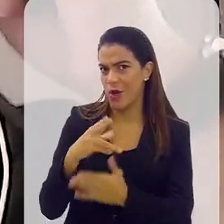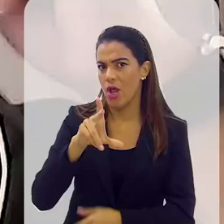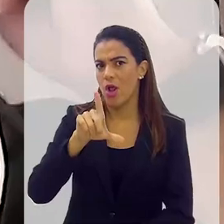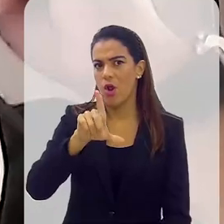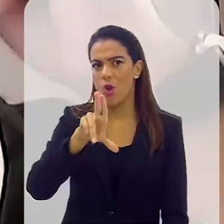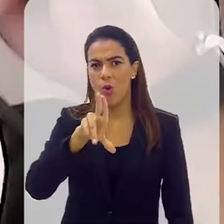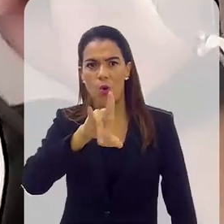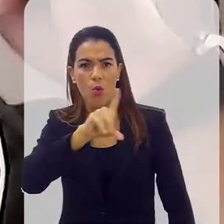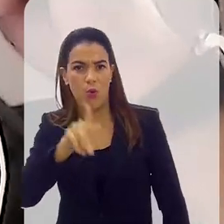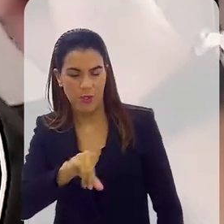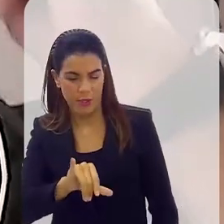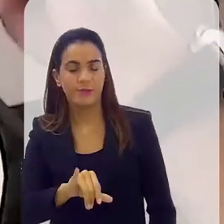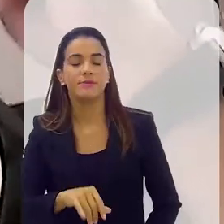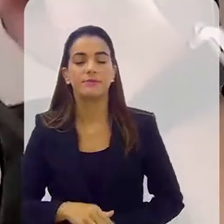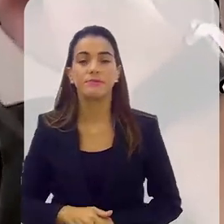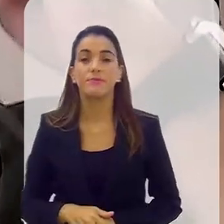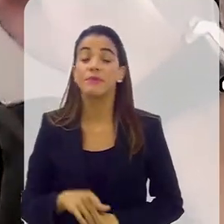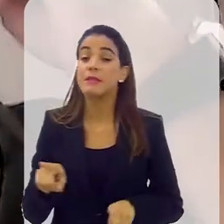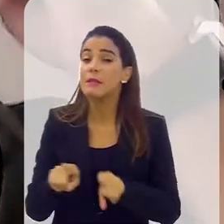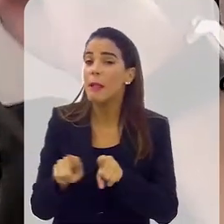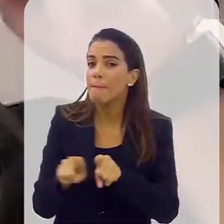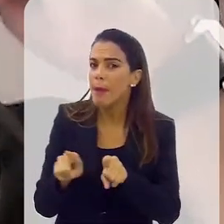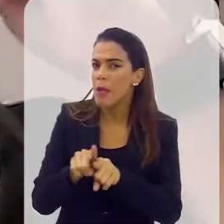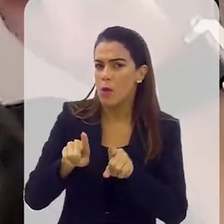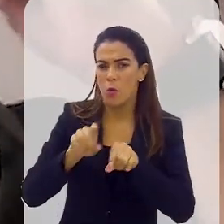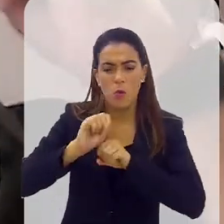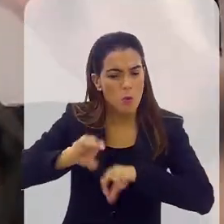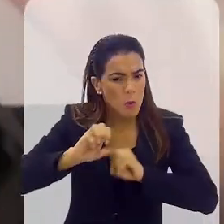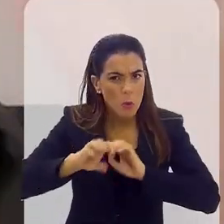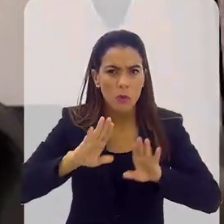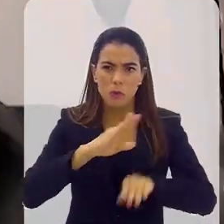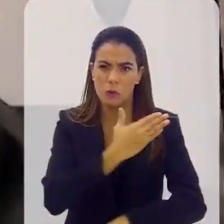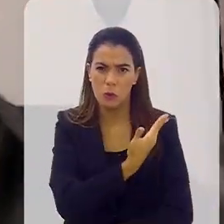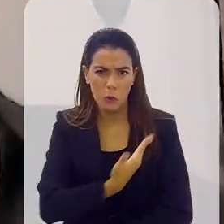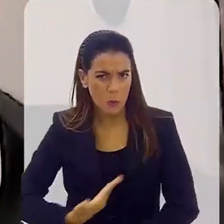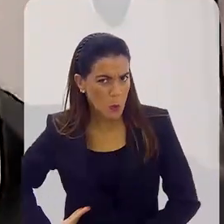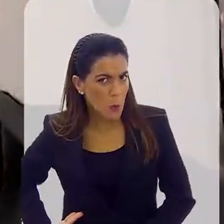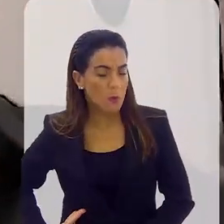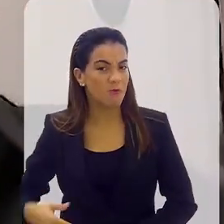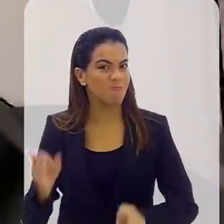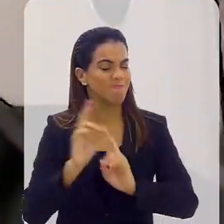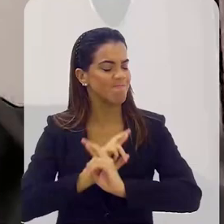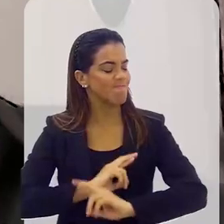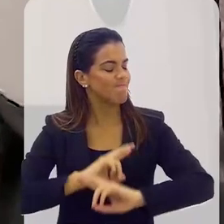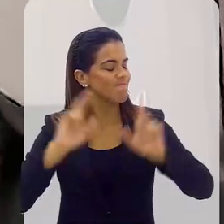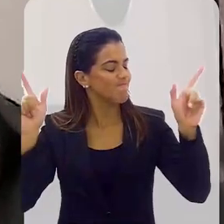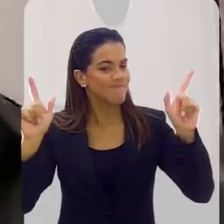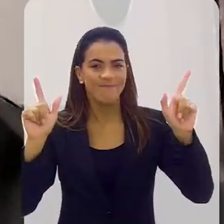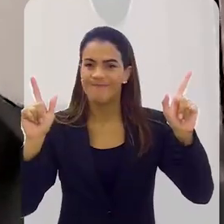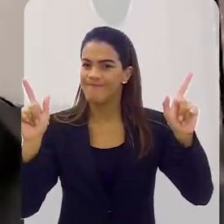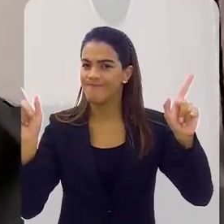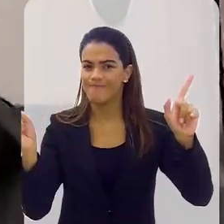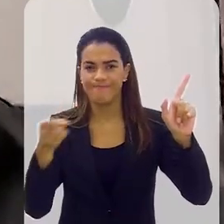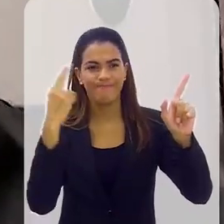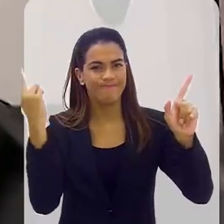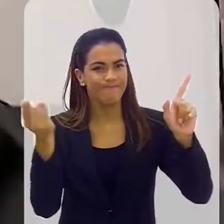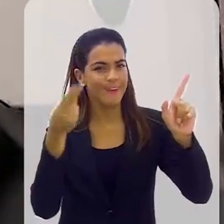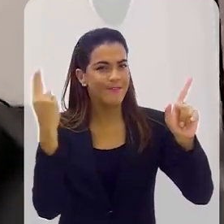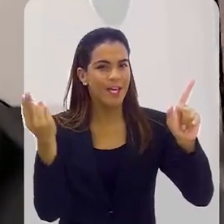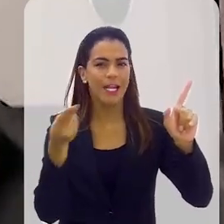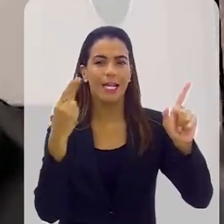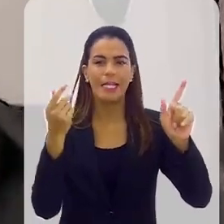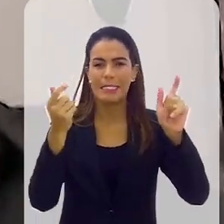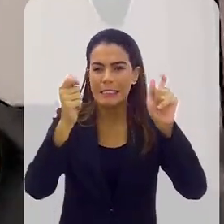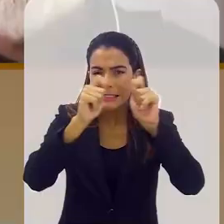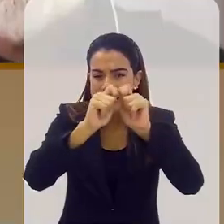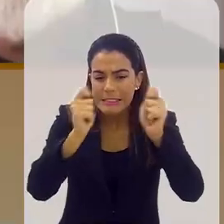E é bom frisar sempre que como o ensino público era diferente, né? Como o ensino público